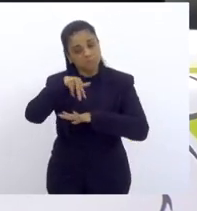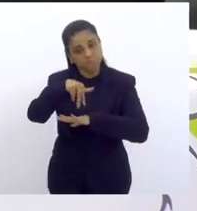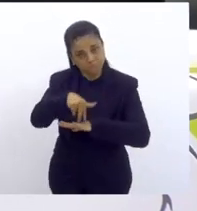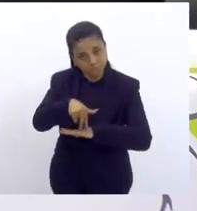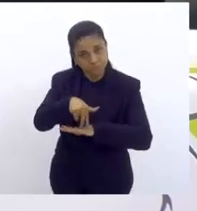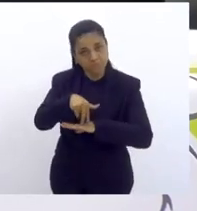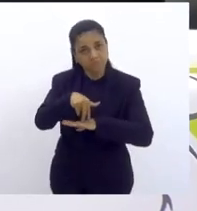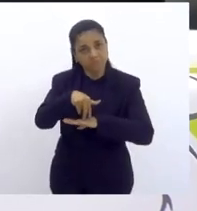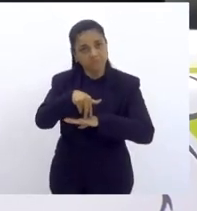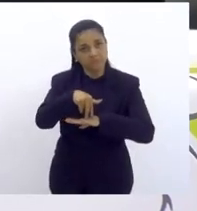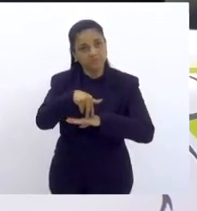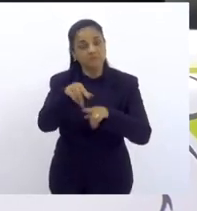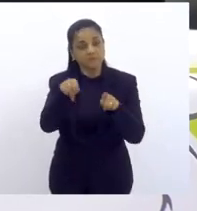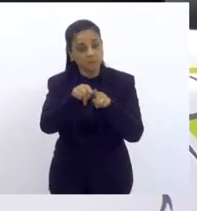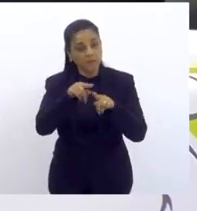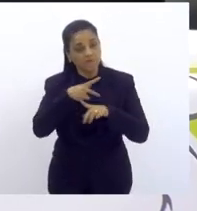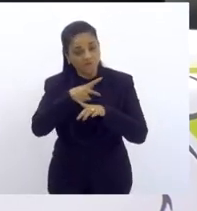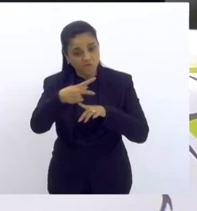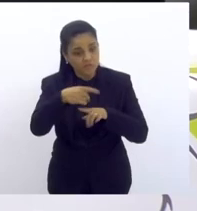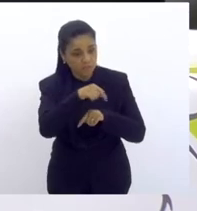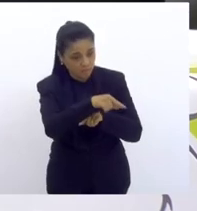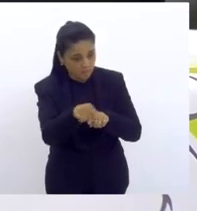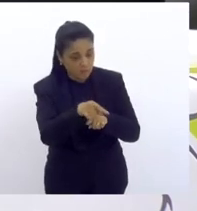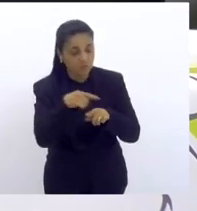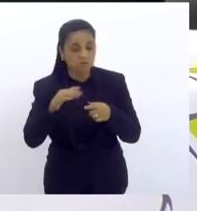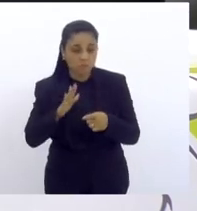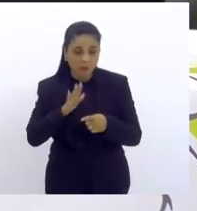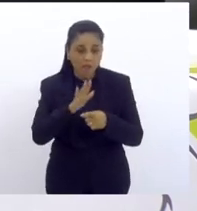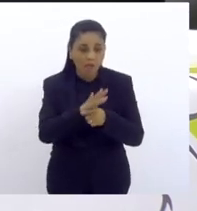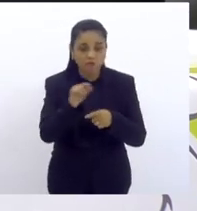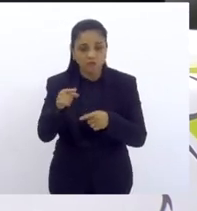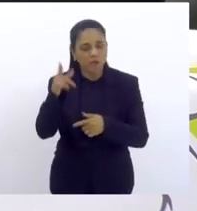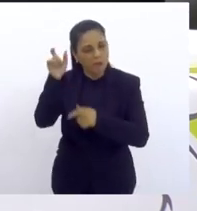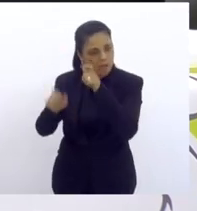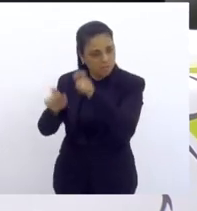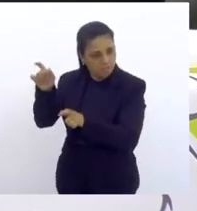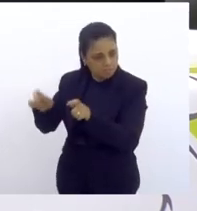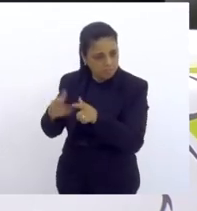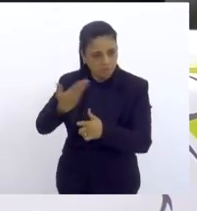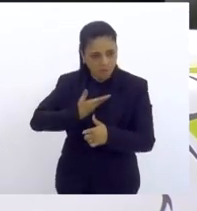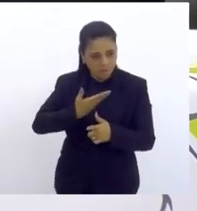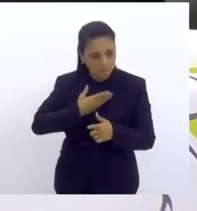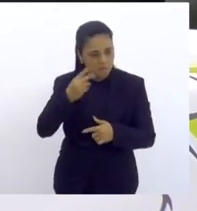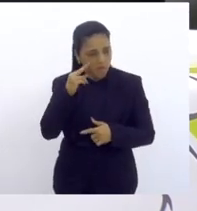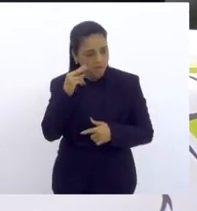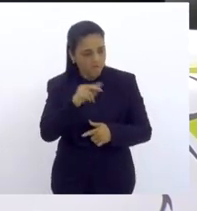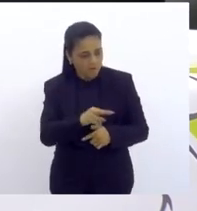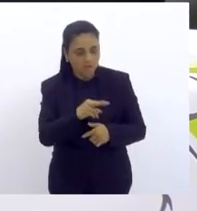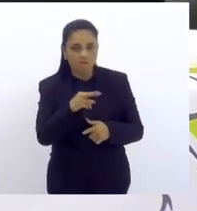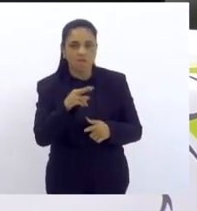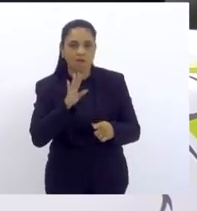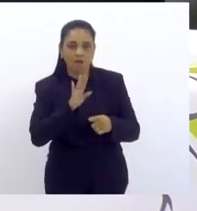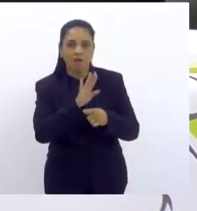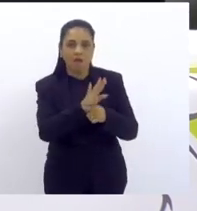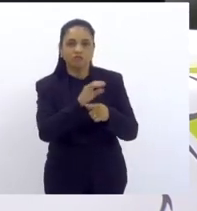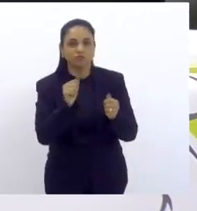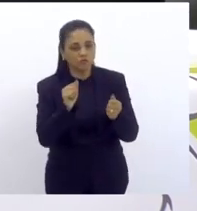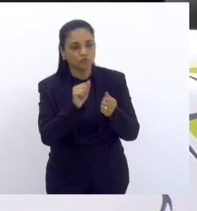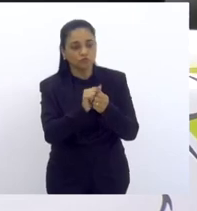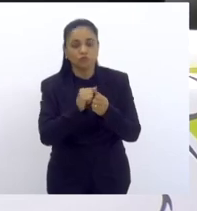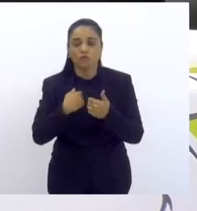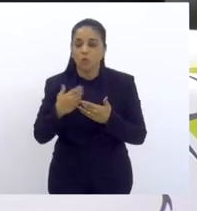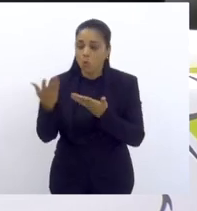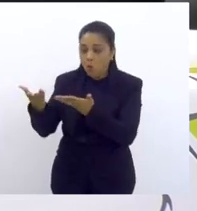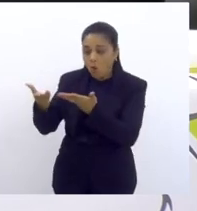na casa de vocês e levar tantos colegas quanto possível vamos fazer essa esse auto convite